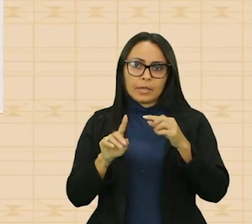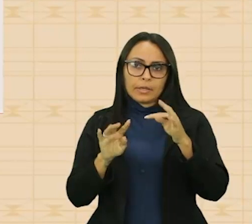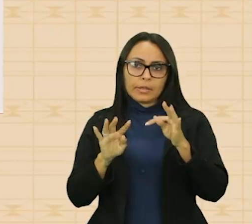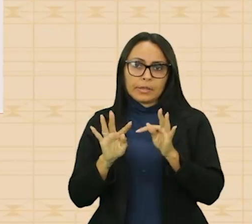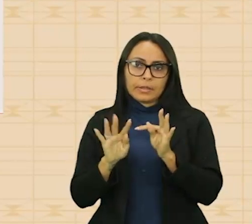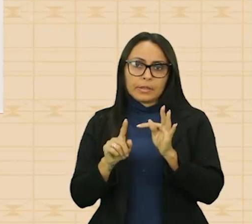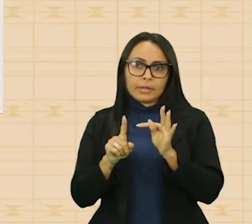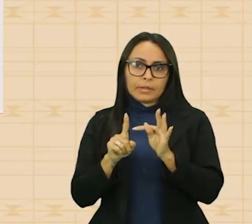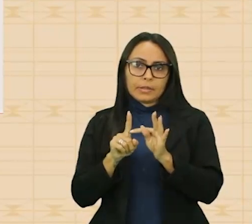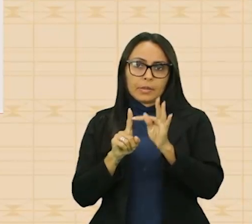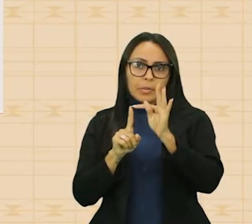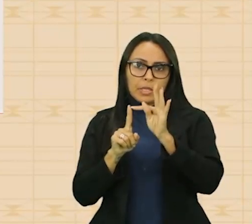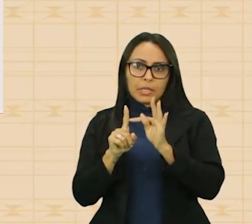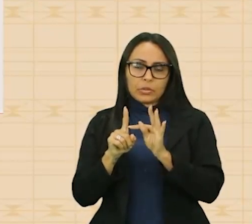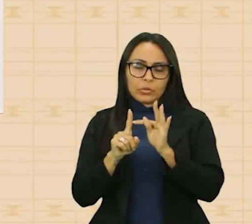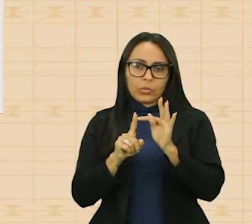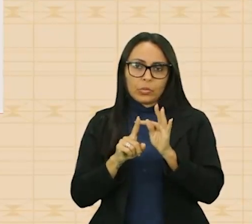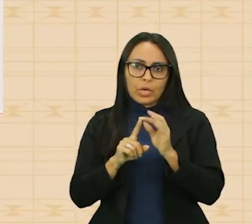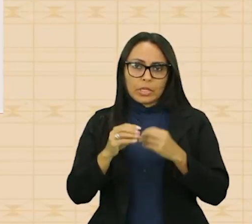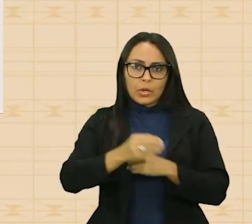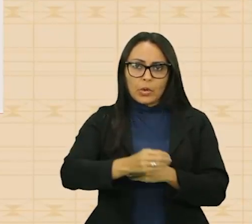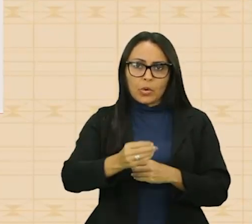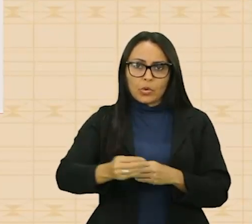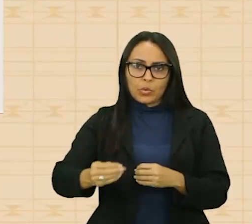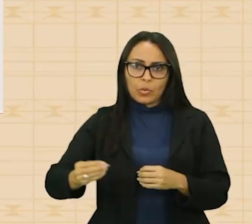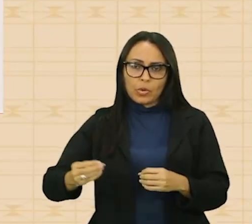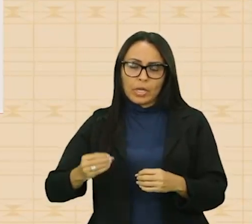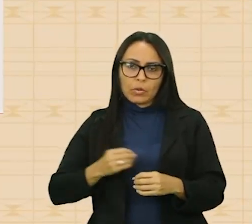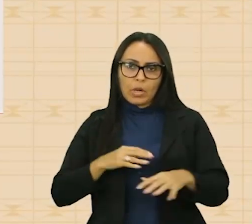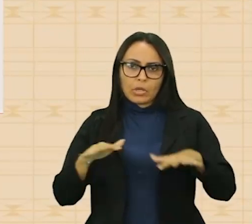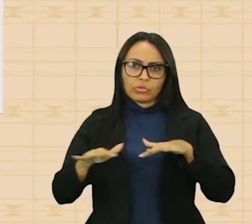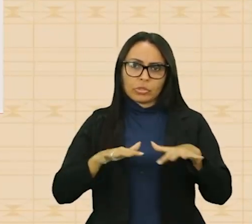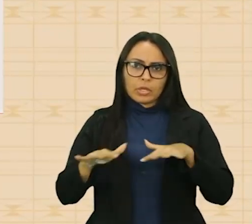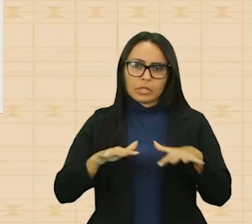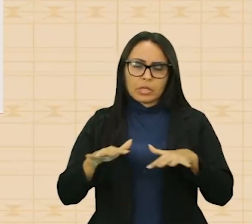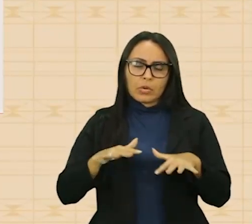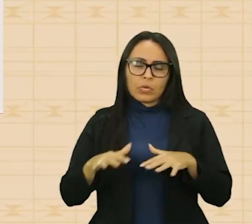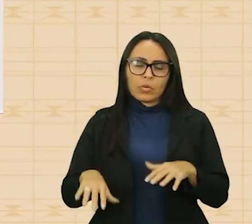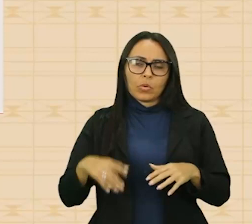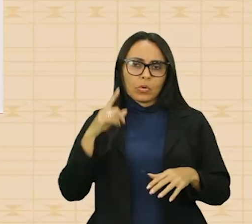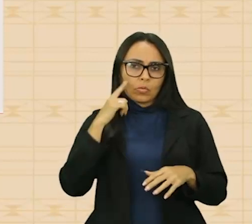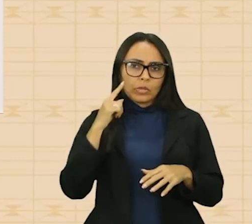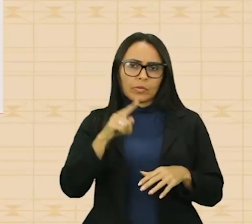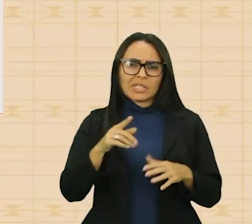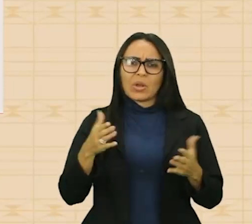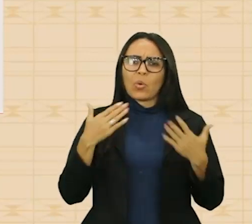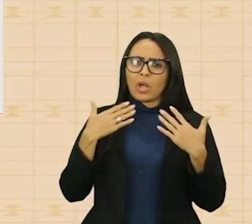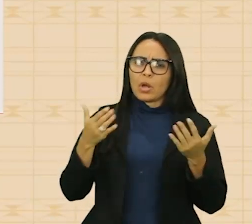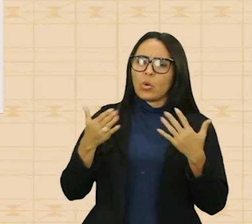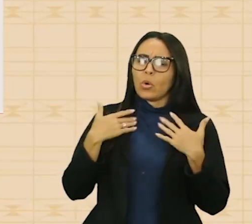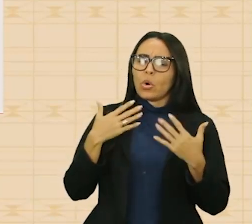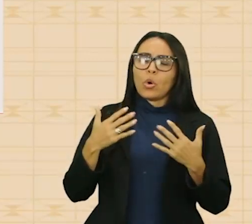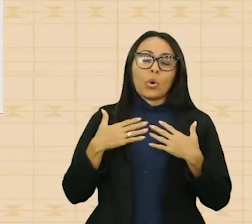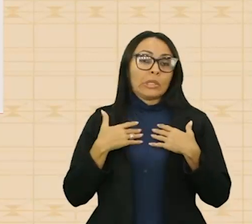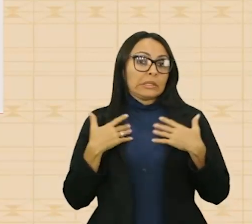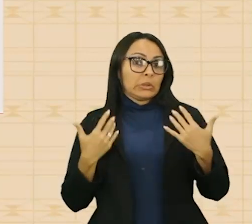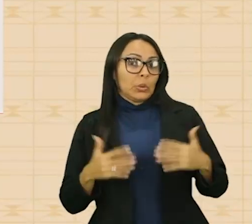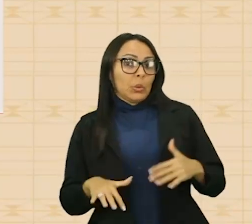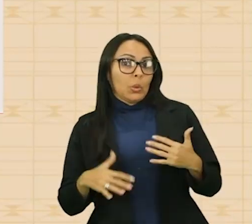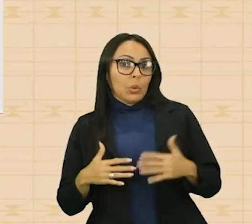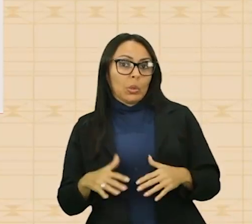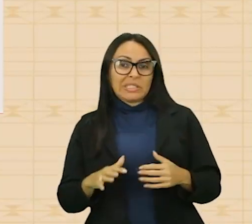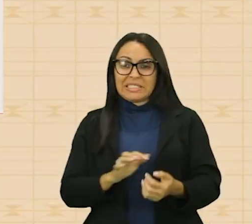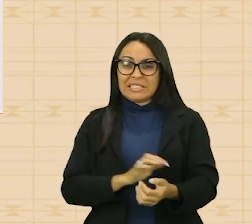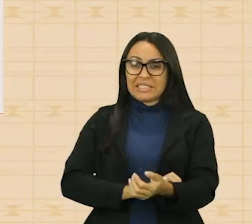das moléculas. Como assim? Para você não esquecer, quando você está com muito calor, você fica como? Você fica agitado, né?